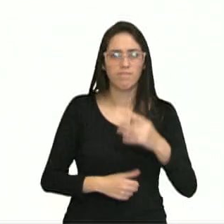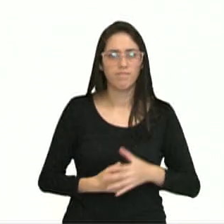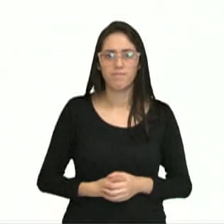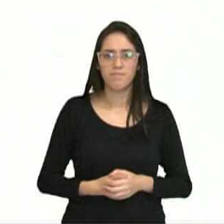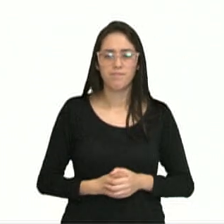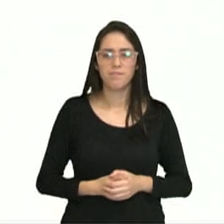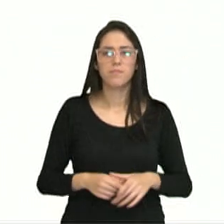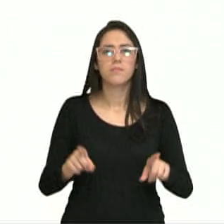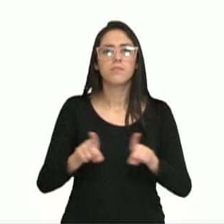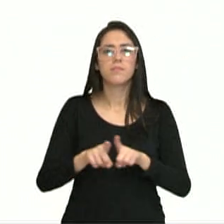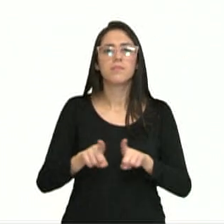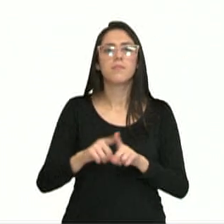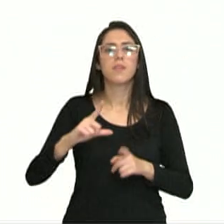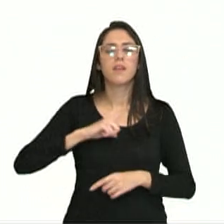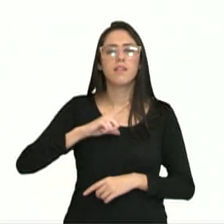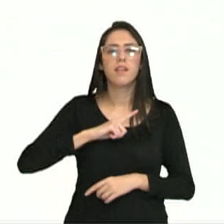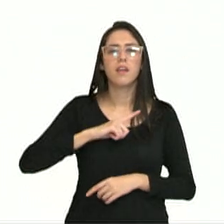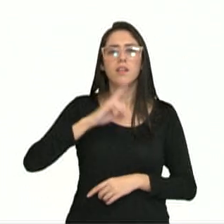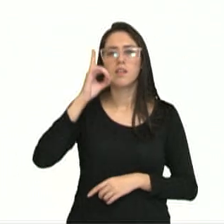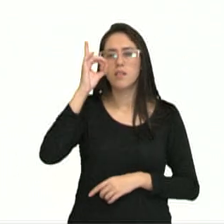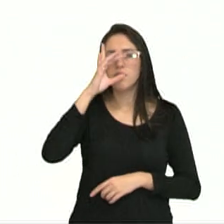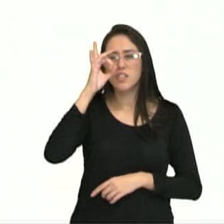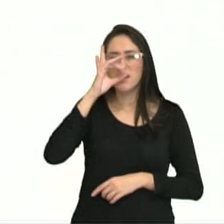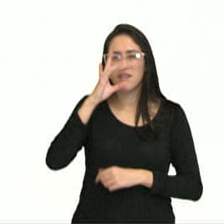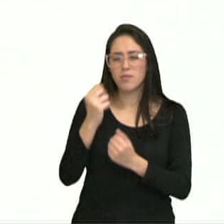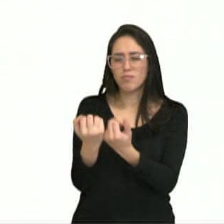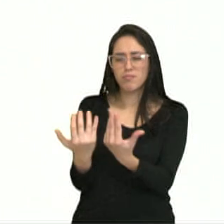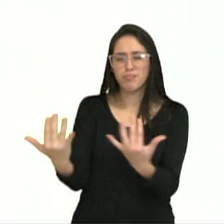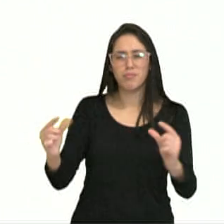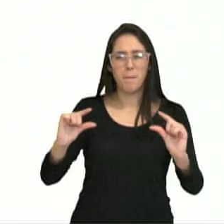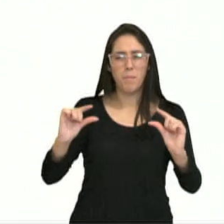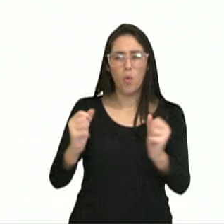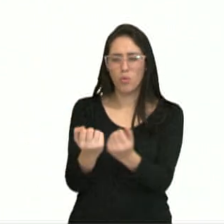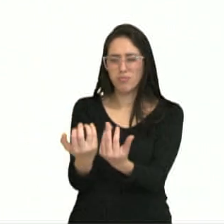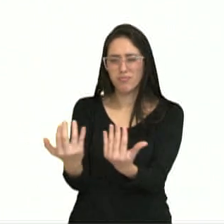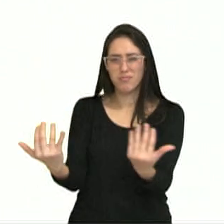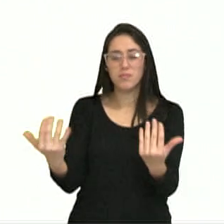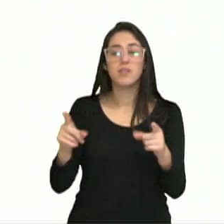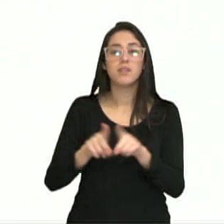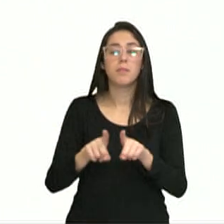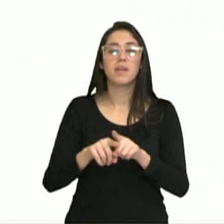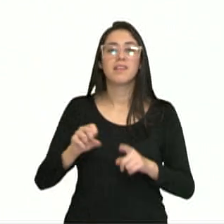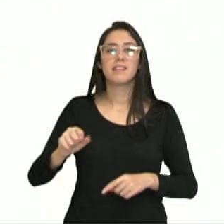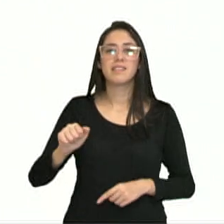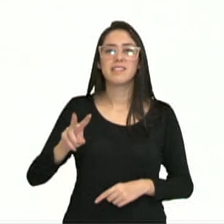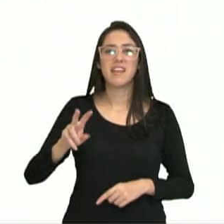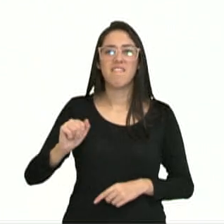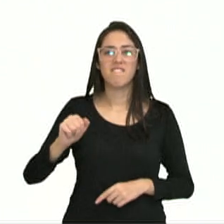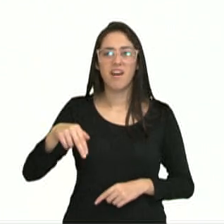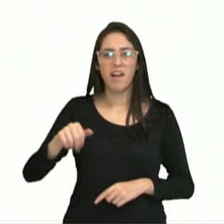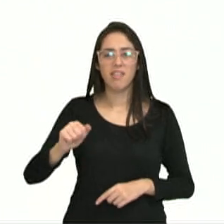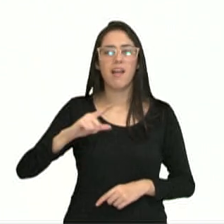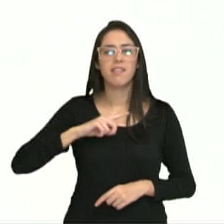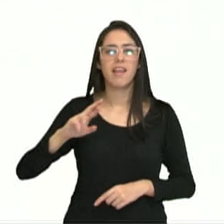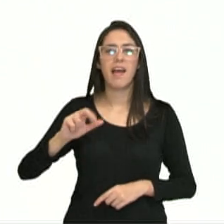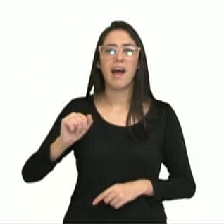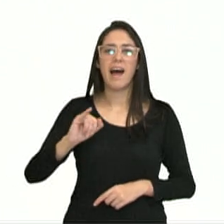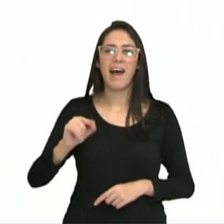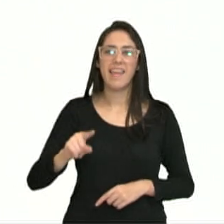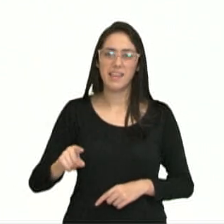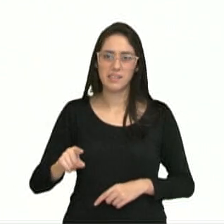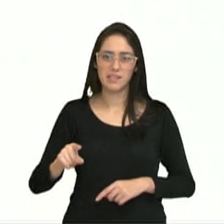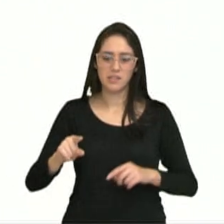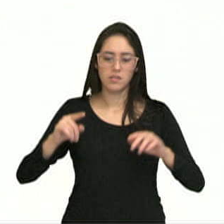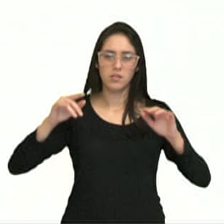pradarias, tá? Que é aquela vegetação assim mais de matinho, savana, que é aquela vegetação que tem a raiz mais profunda,